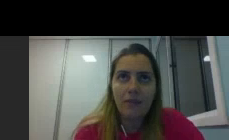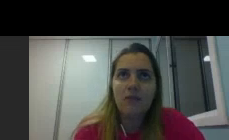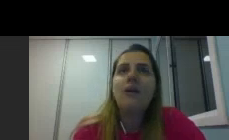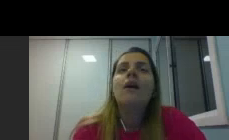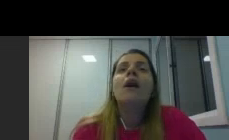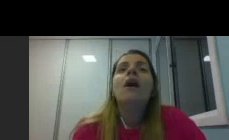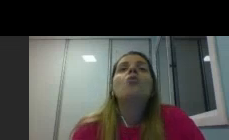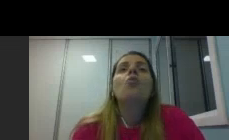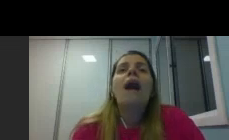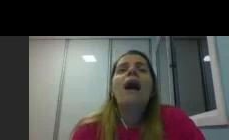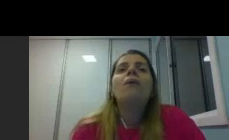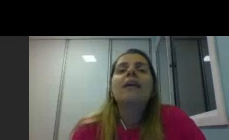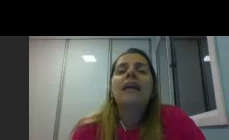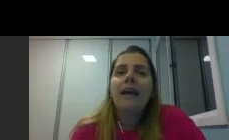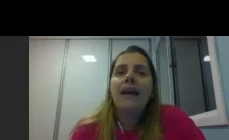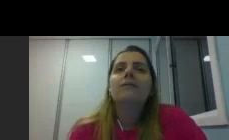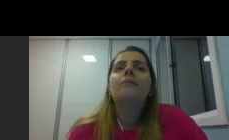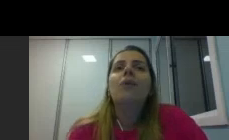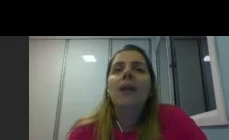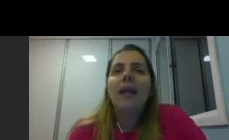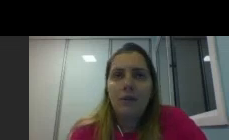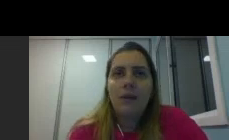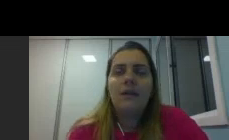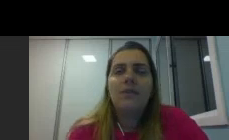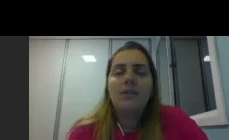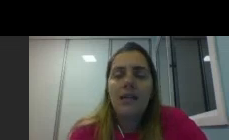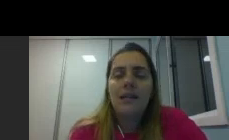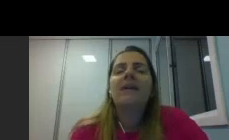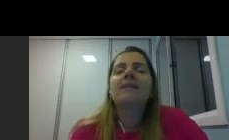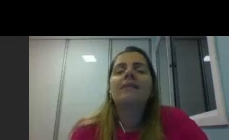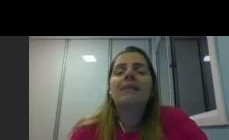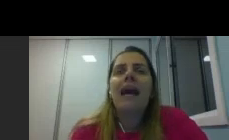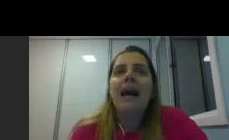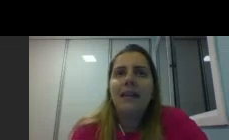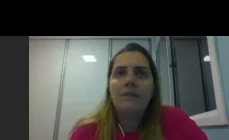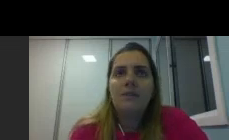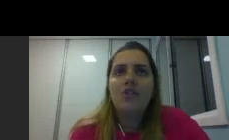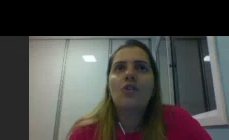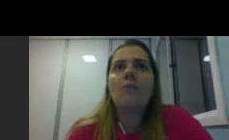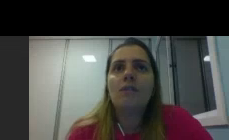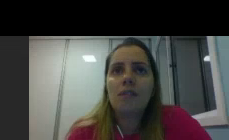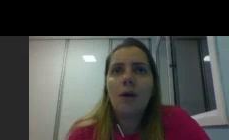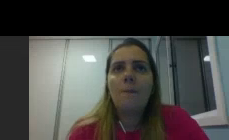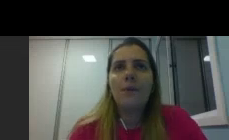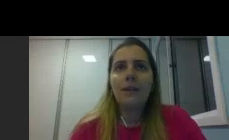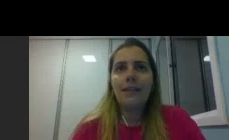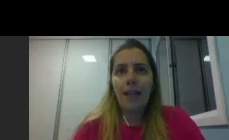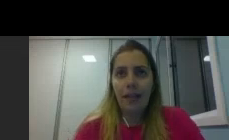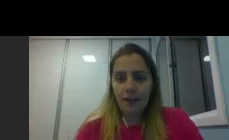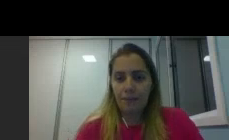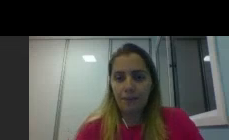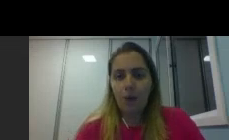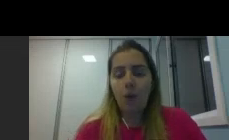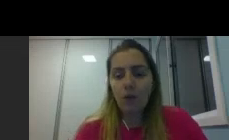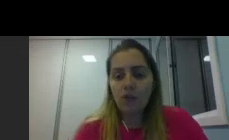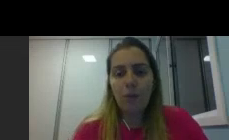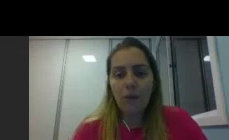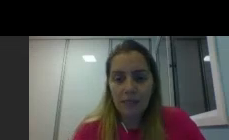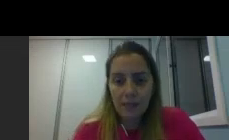desses segmentos. Qualquer molécula que vocês pensarem de composição